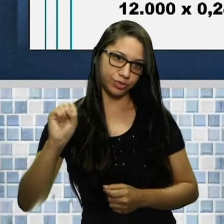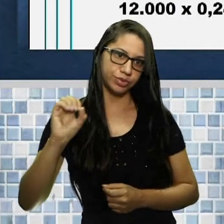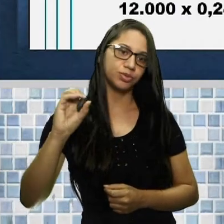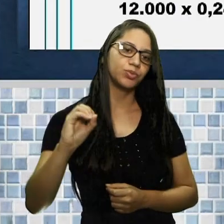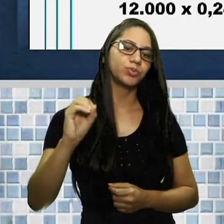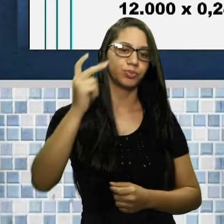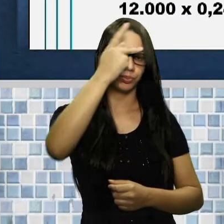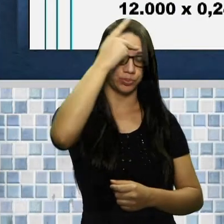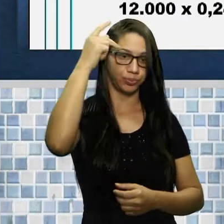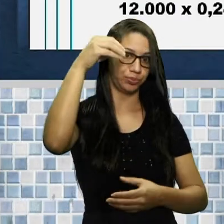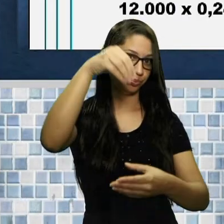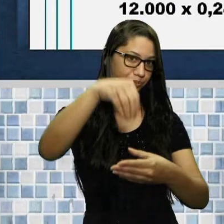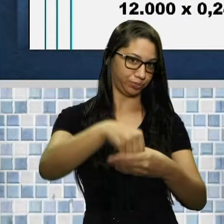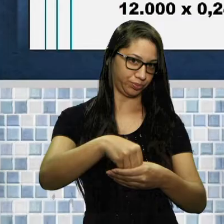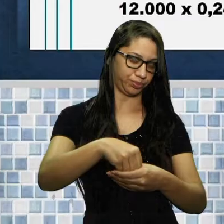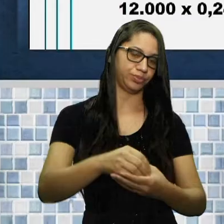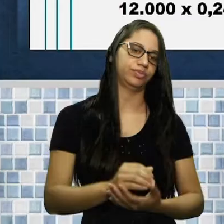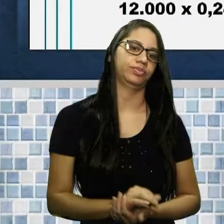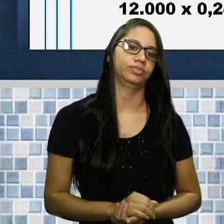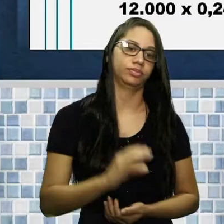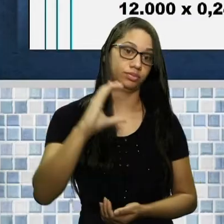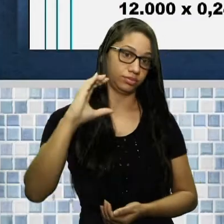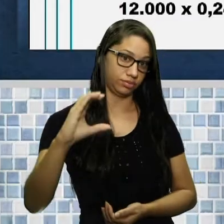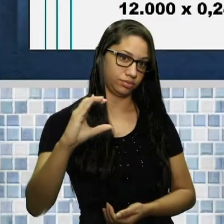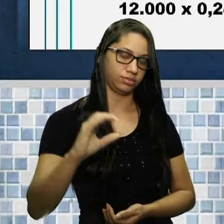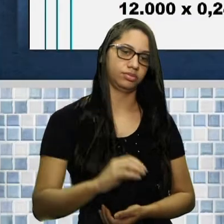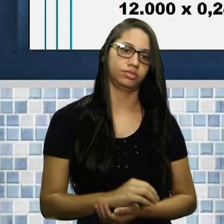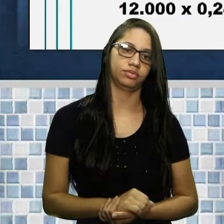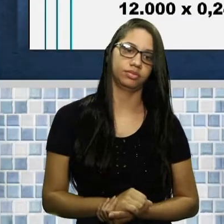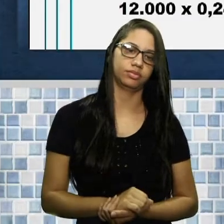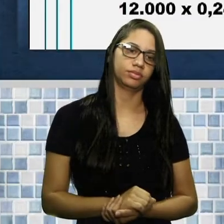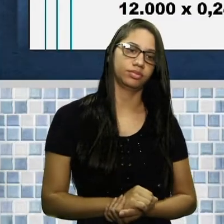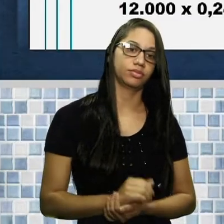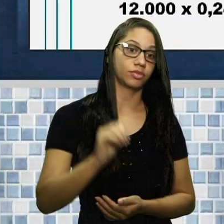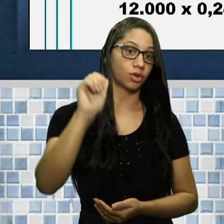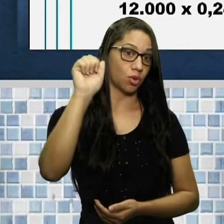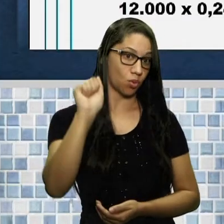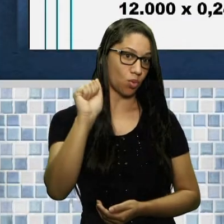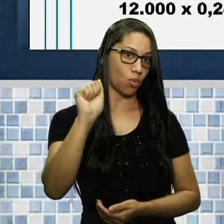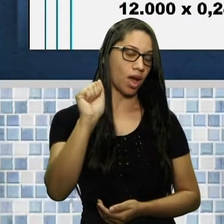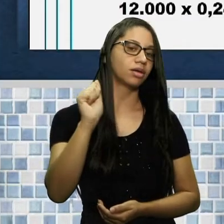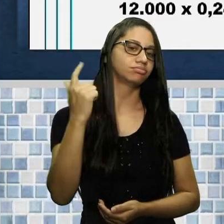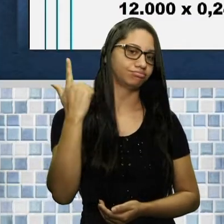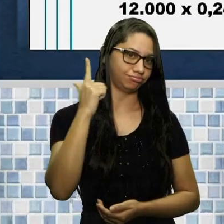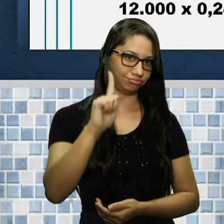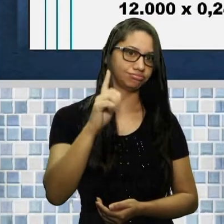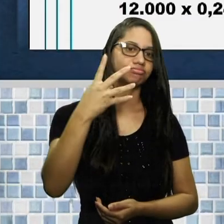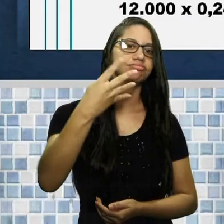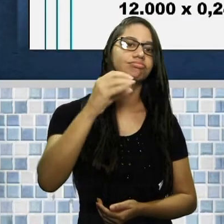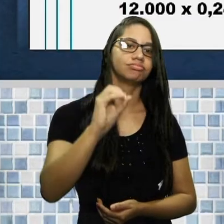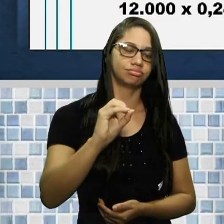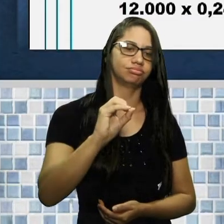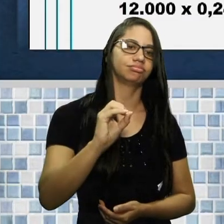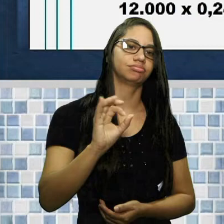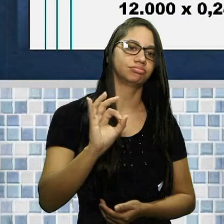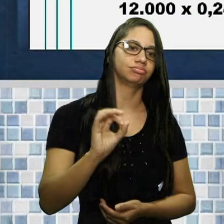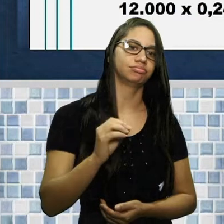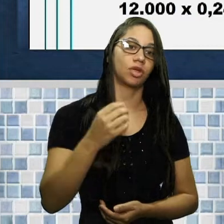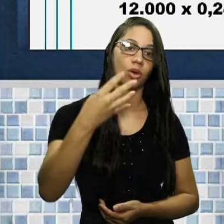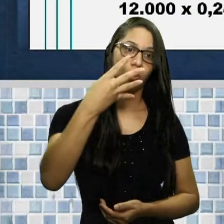2.880 eleitores para o candidato C. Observe que o candidato A foi o vencedor com